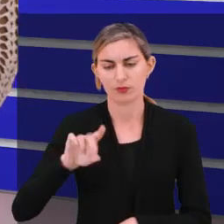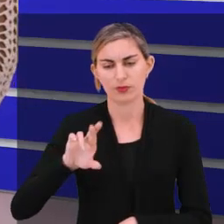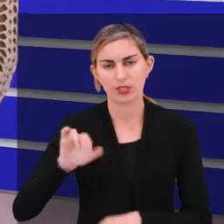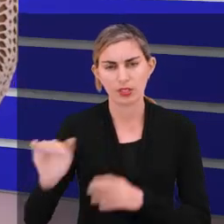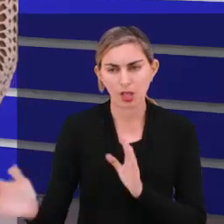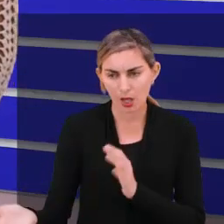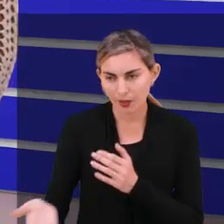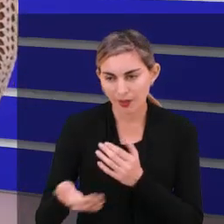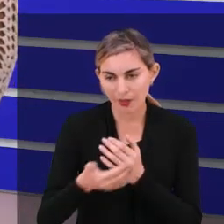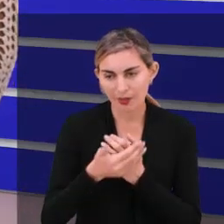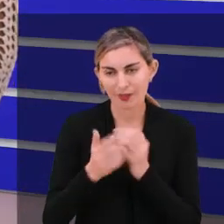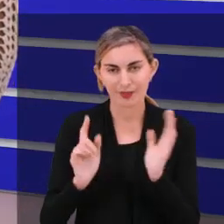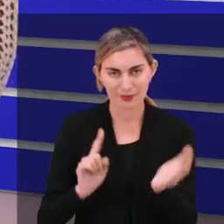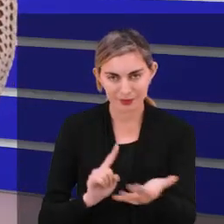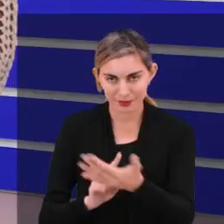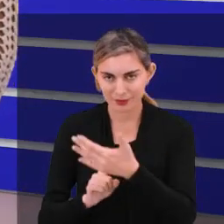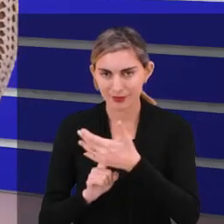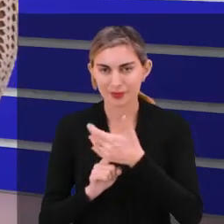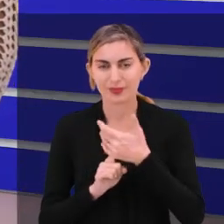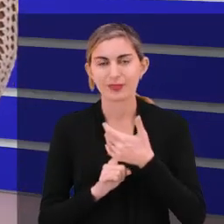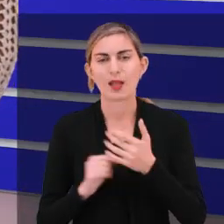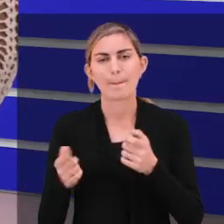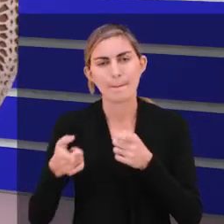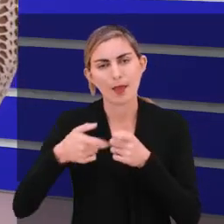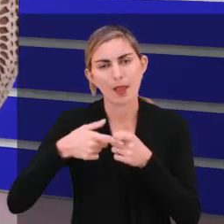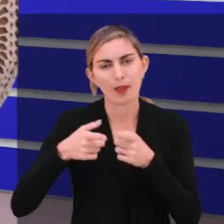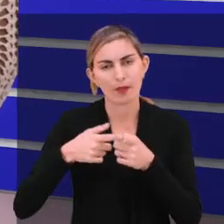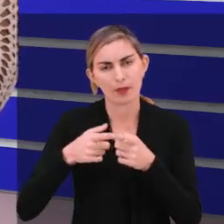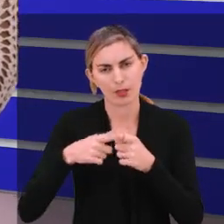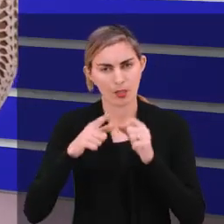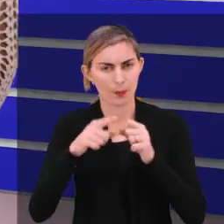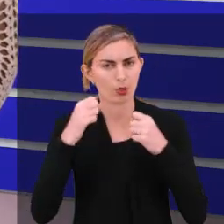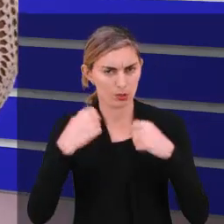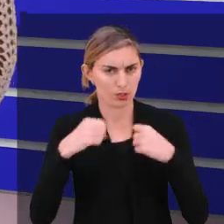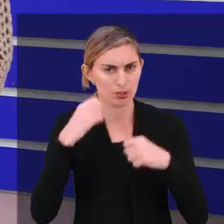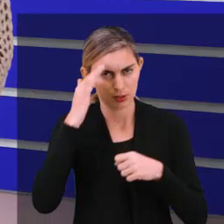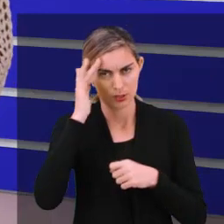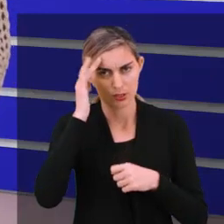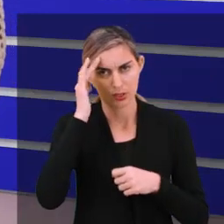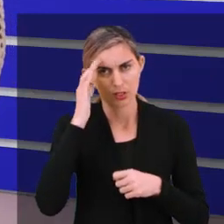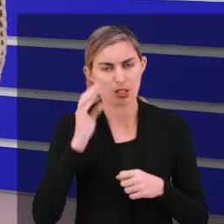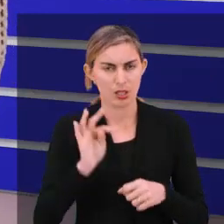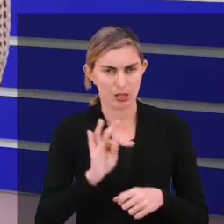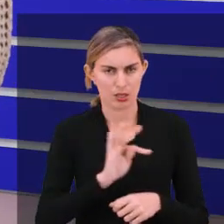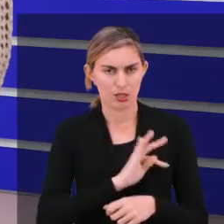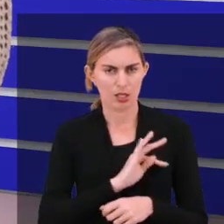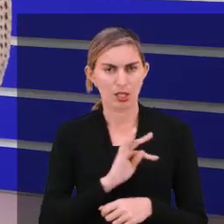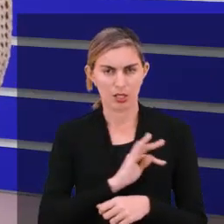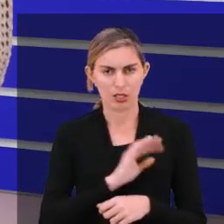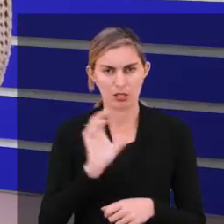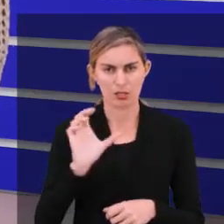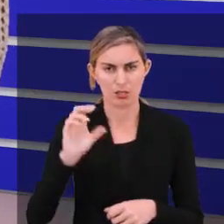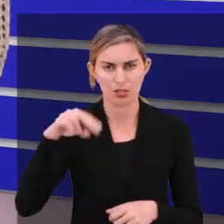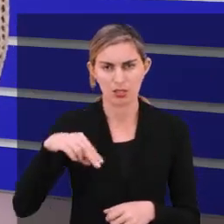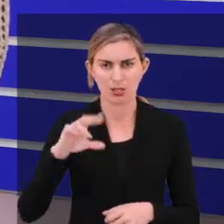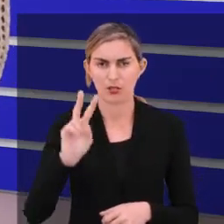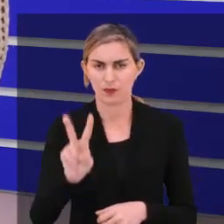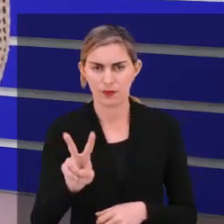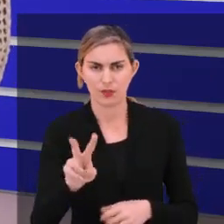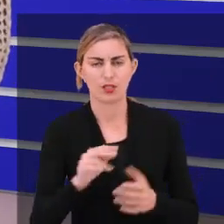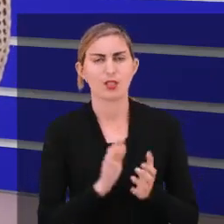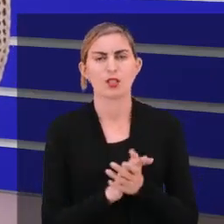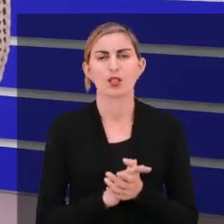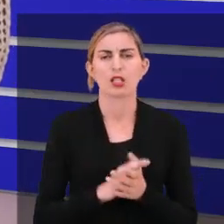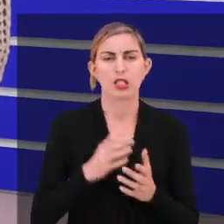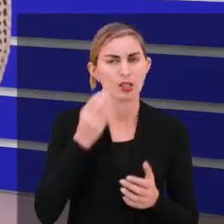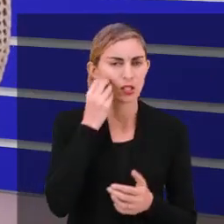de acolher a médica, a gente pode entender como sendo uma técnica da CNV, de